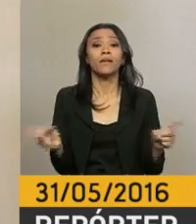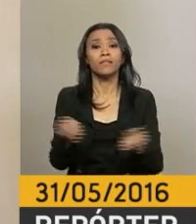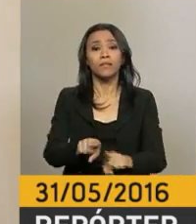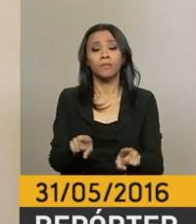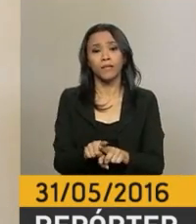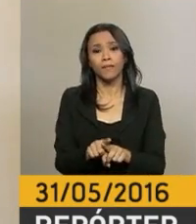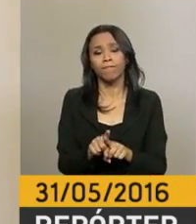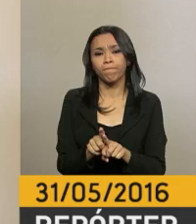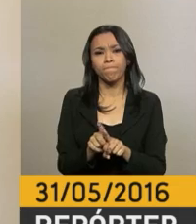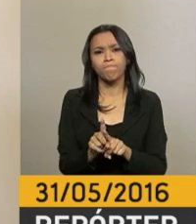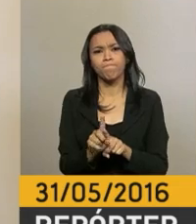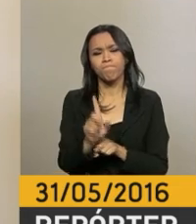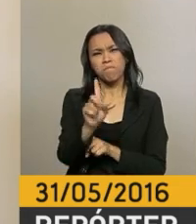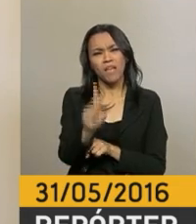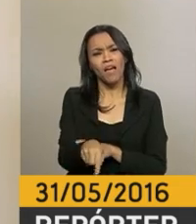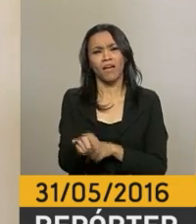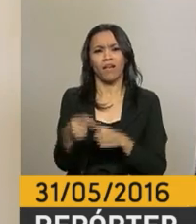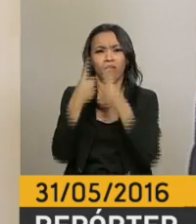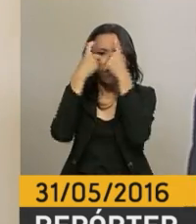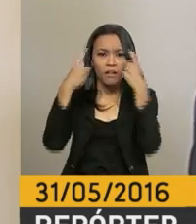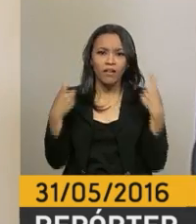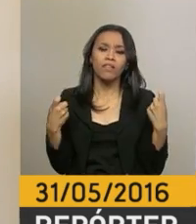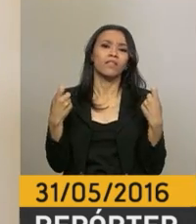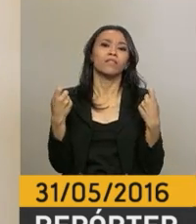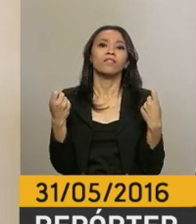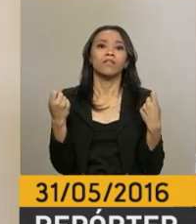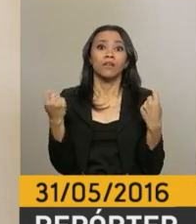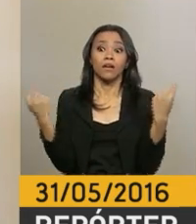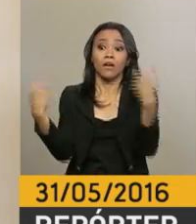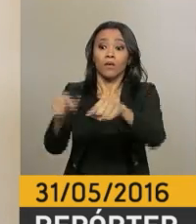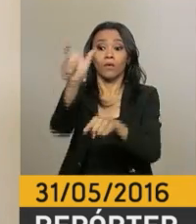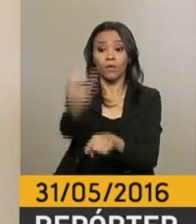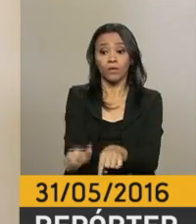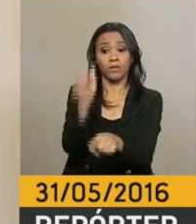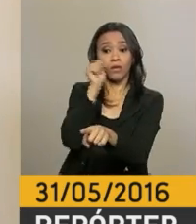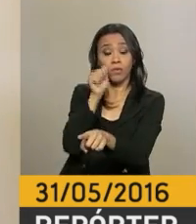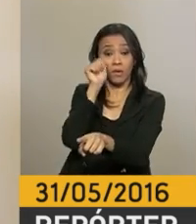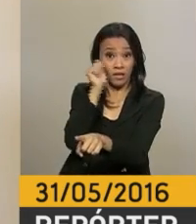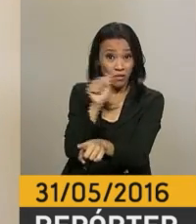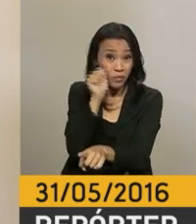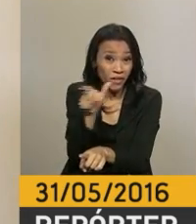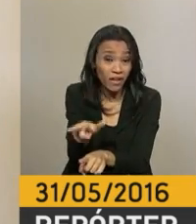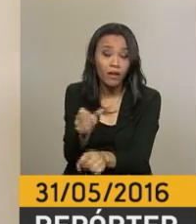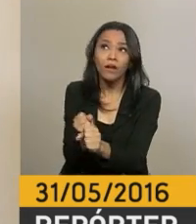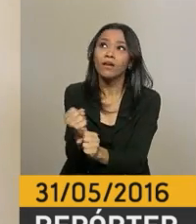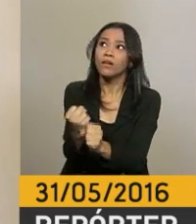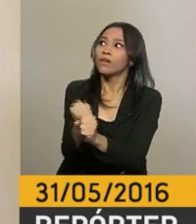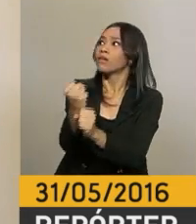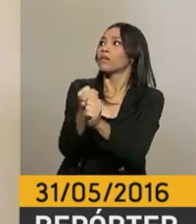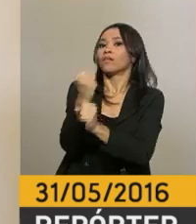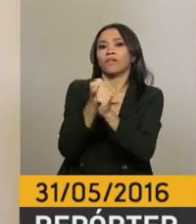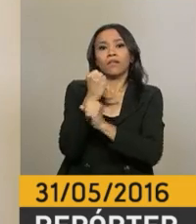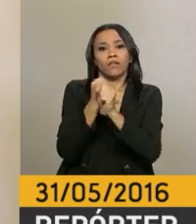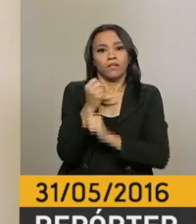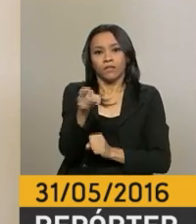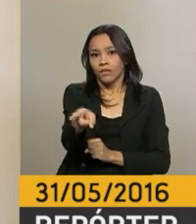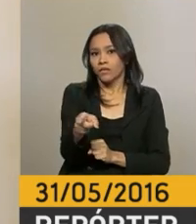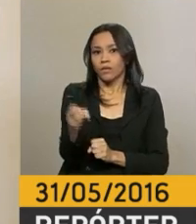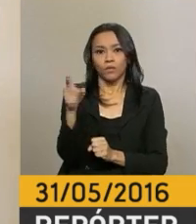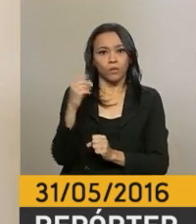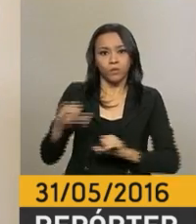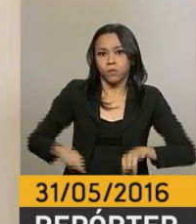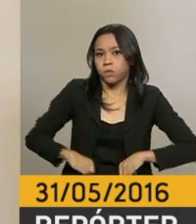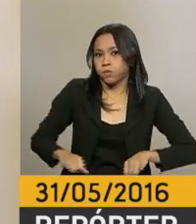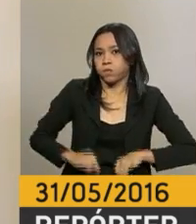isso duplamente é uma violência contra a mulher, aquela mulher que anos e anos é agredida, humilhada e acaba num